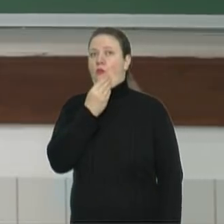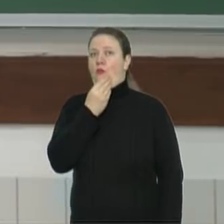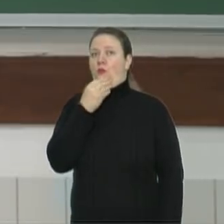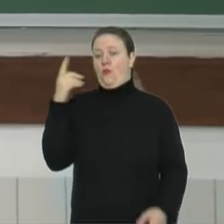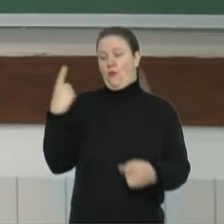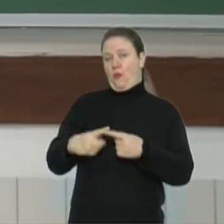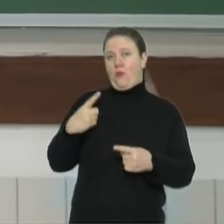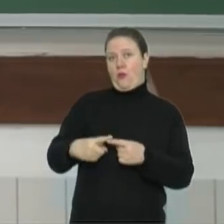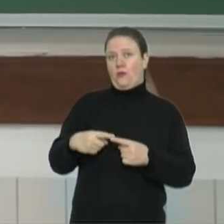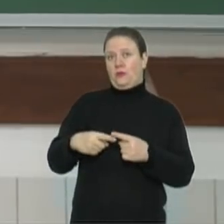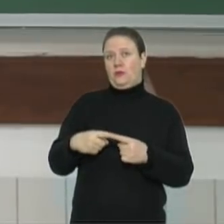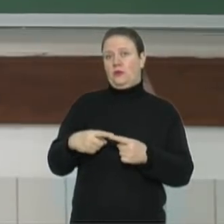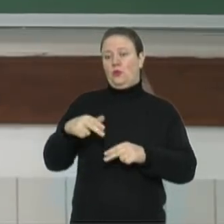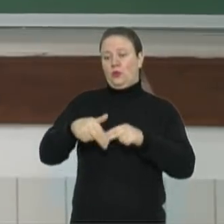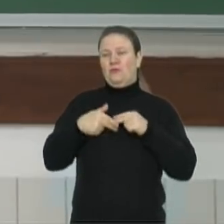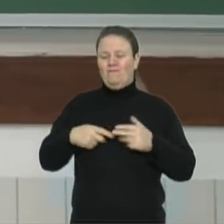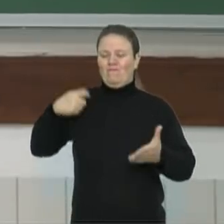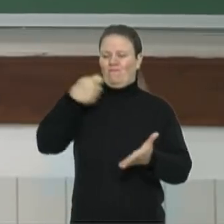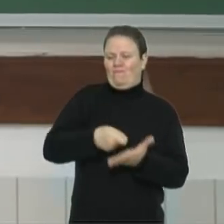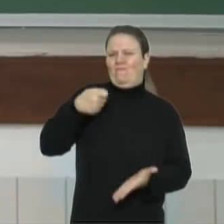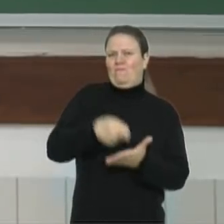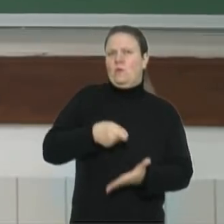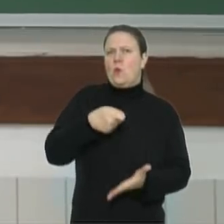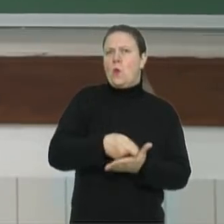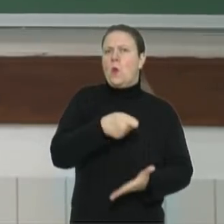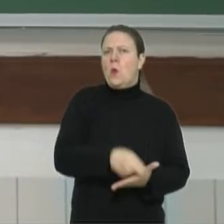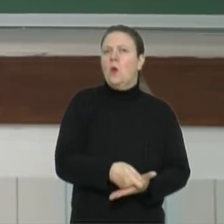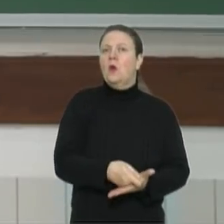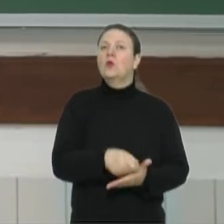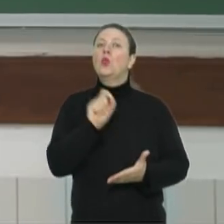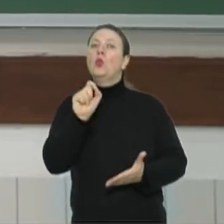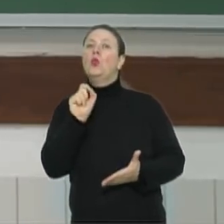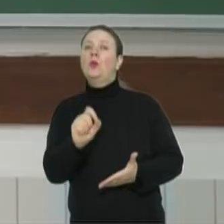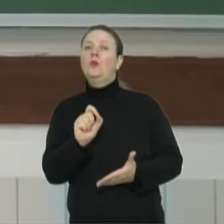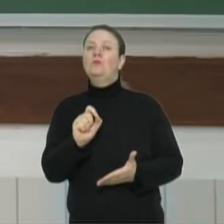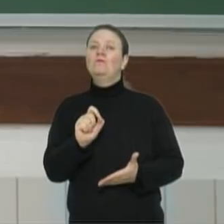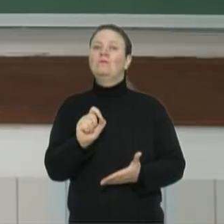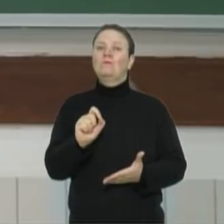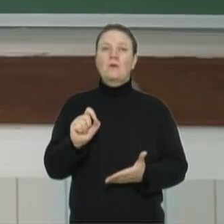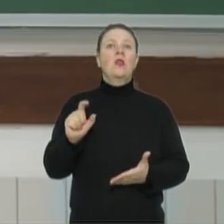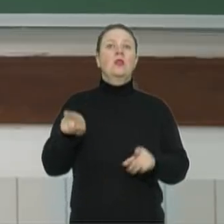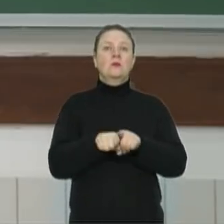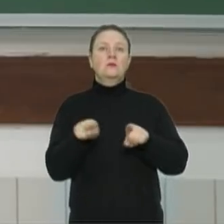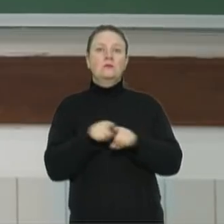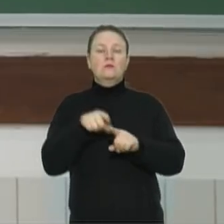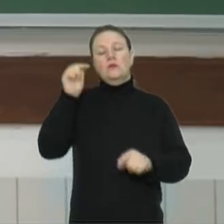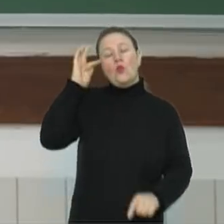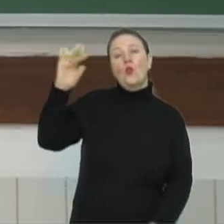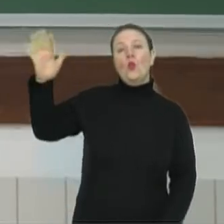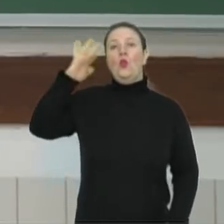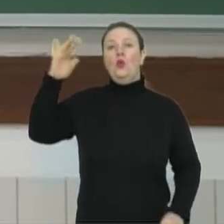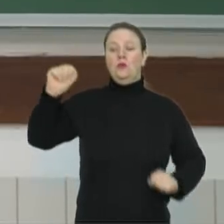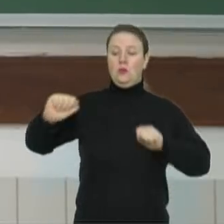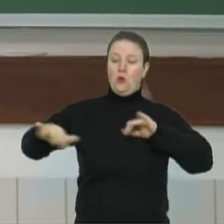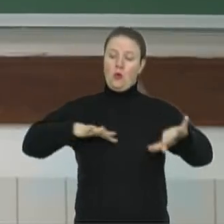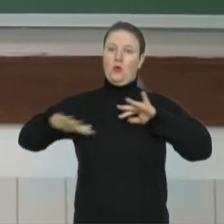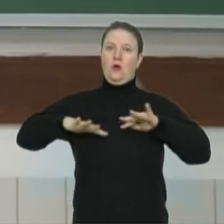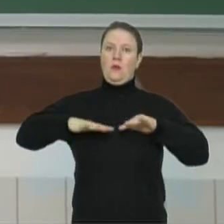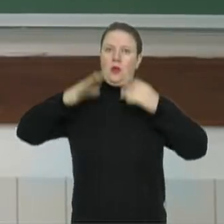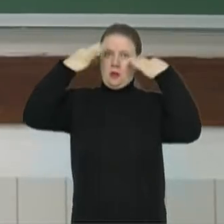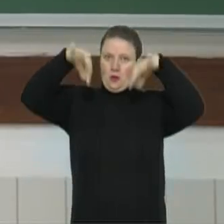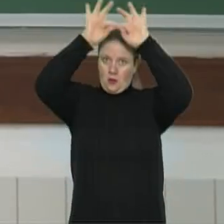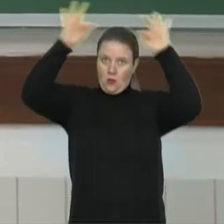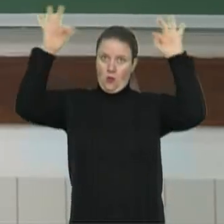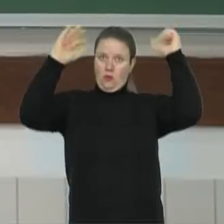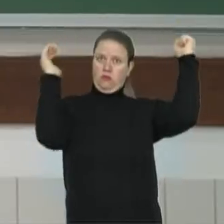essa uma das lutas que a Simone de Beauvoir vai pontuar e justamente ela vai ser uma grande teórica, né, do movimento feminista, que a partir do